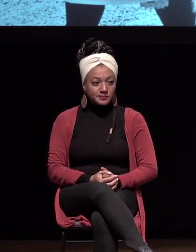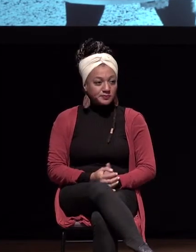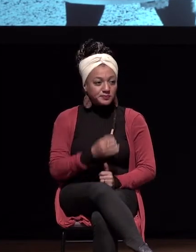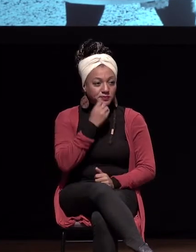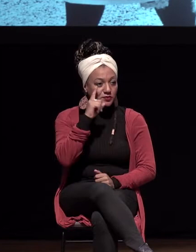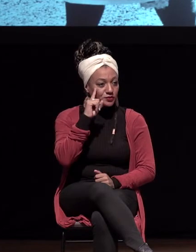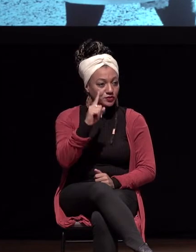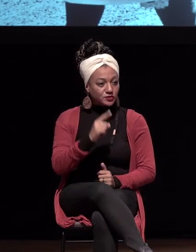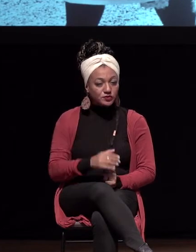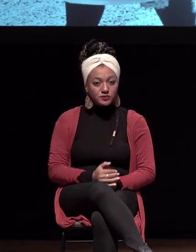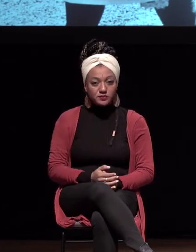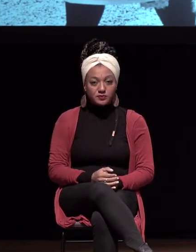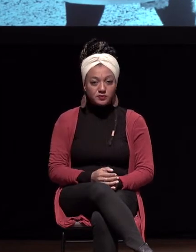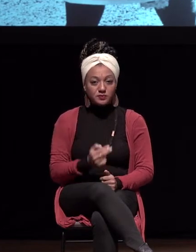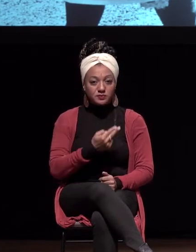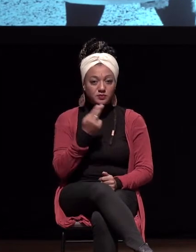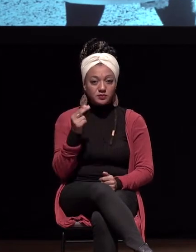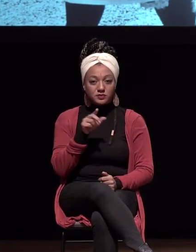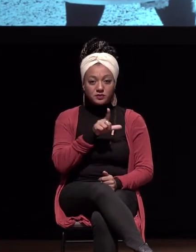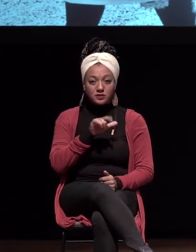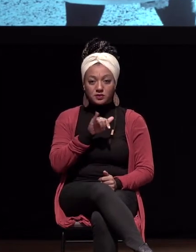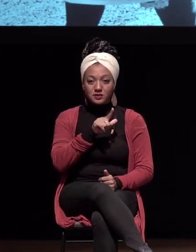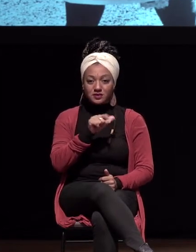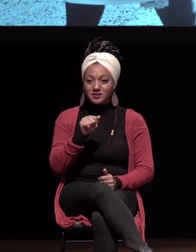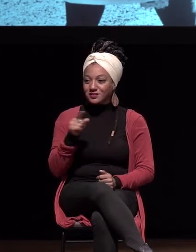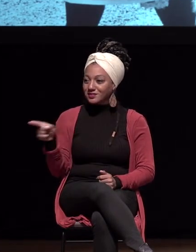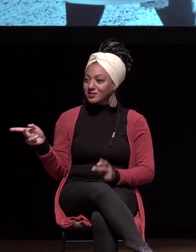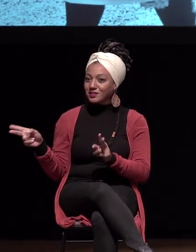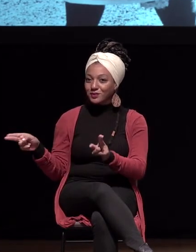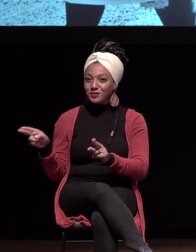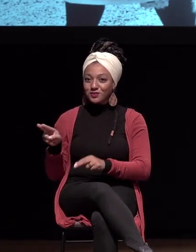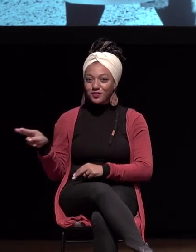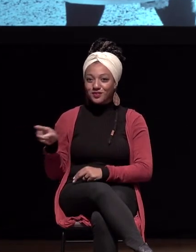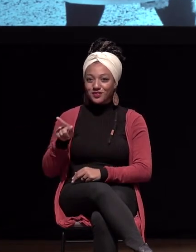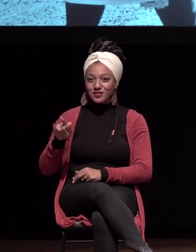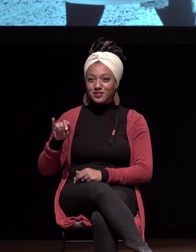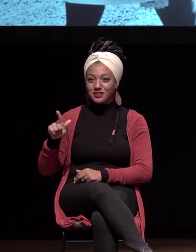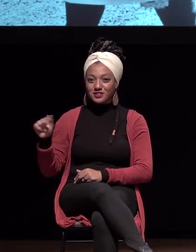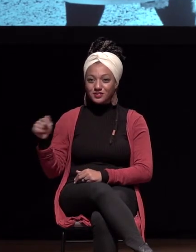Bom dia. Meu nome é Lívia, quase xará aqui da Lígia.